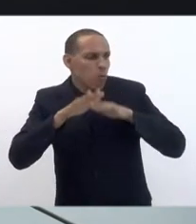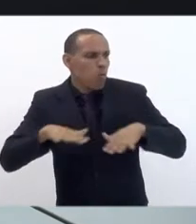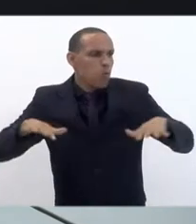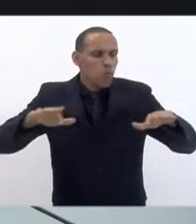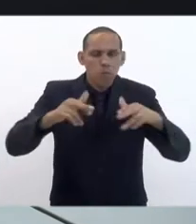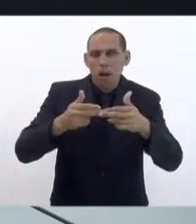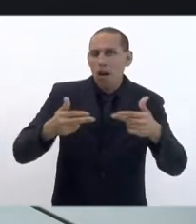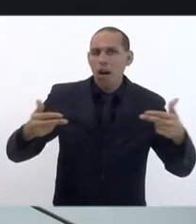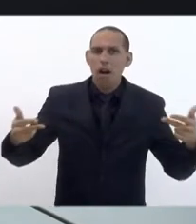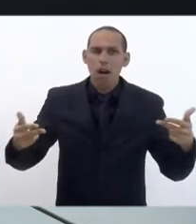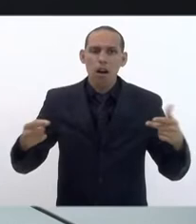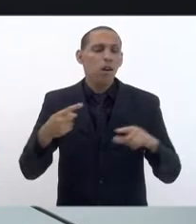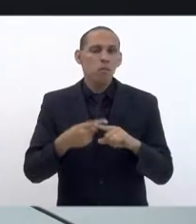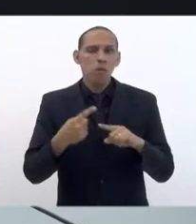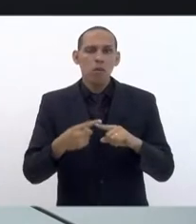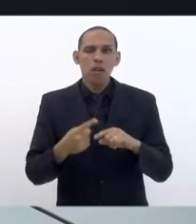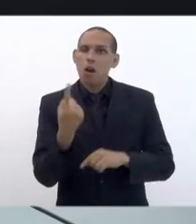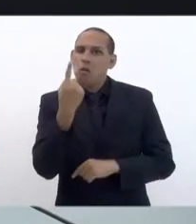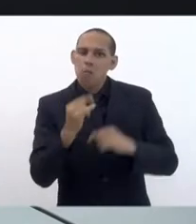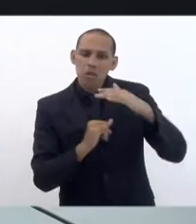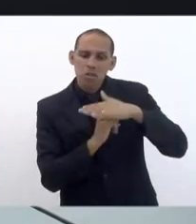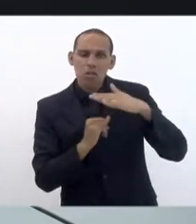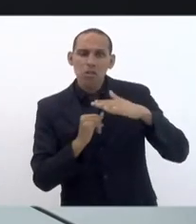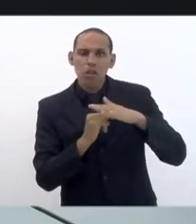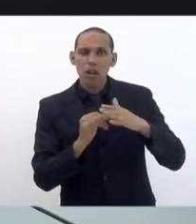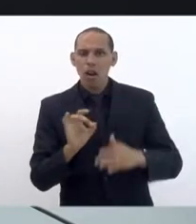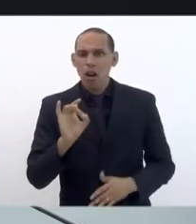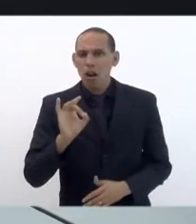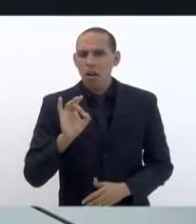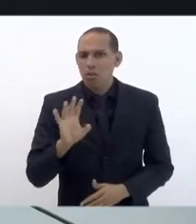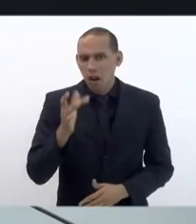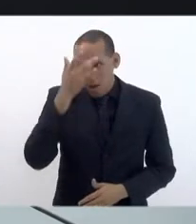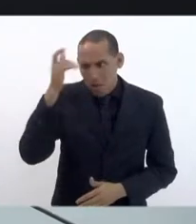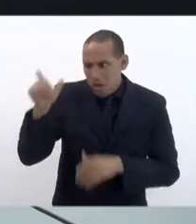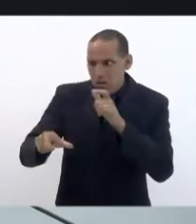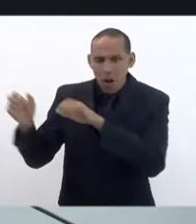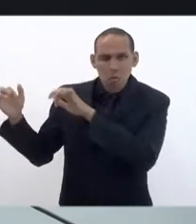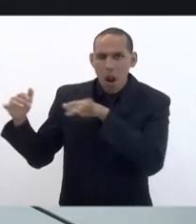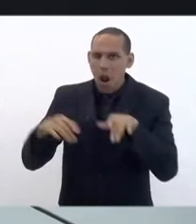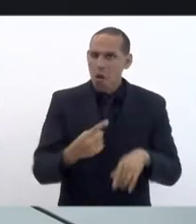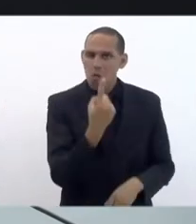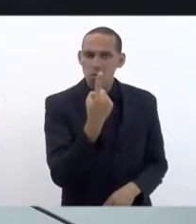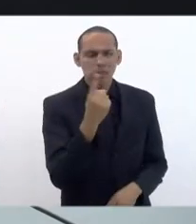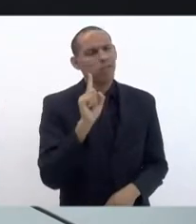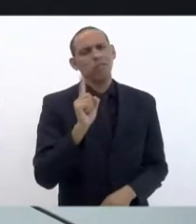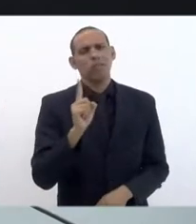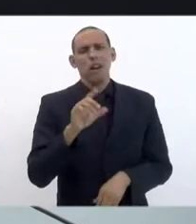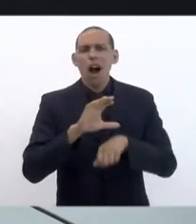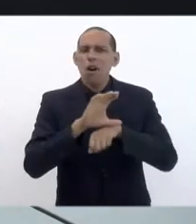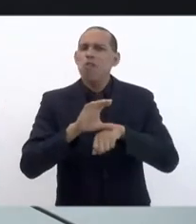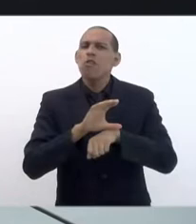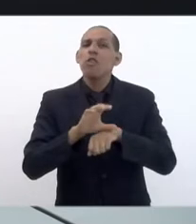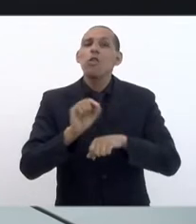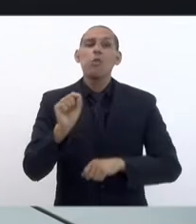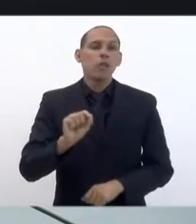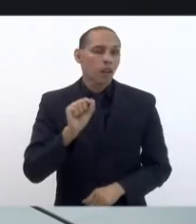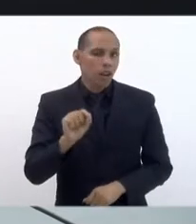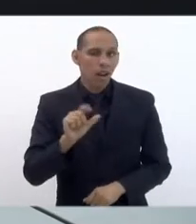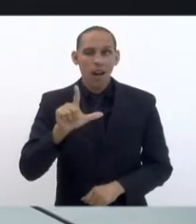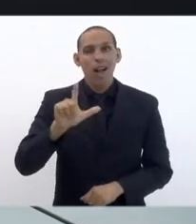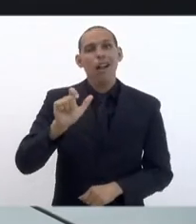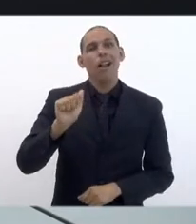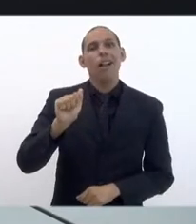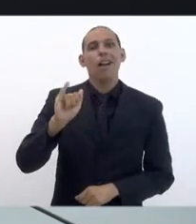evidentemente, porque nenhuma instituição tem adepto só de uma religião. E a nossa Constituição, né, ela é